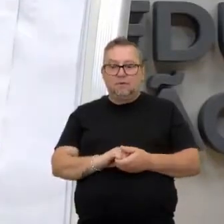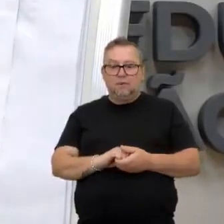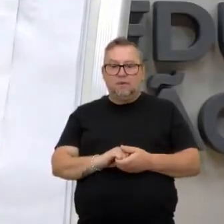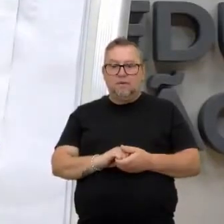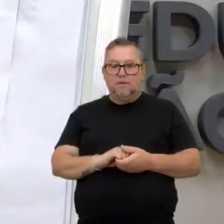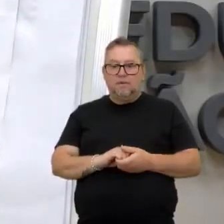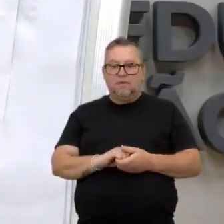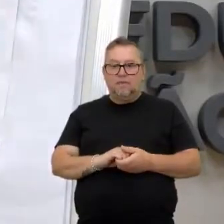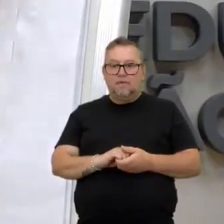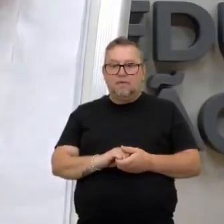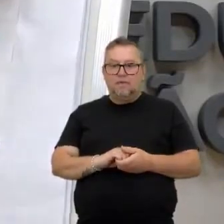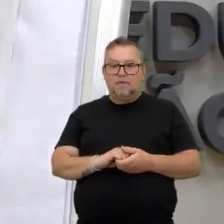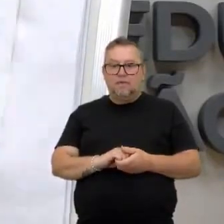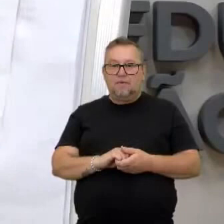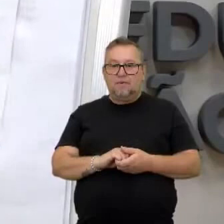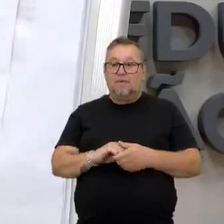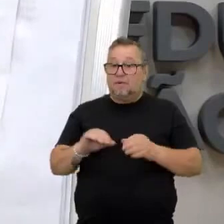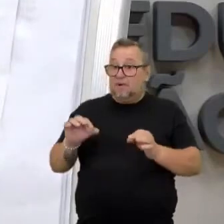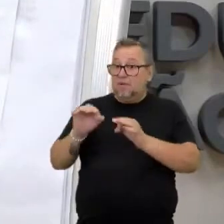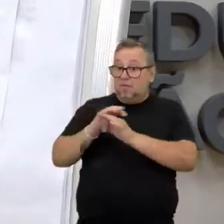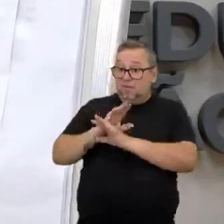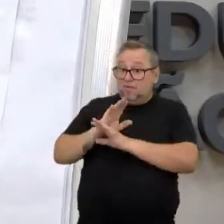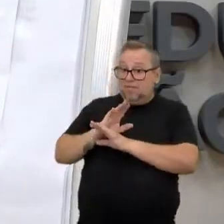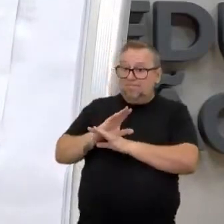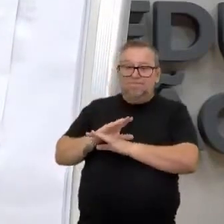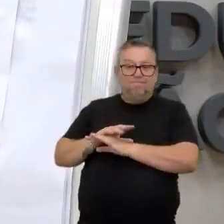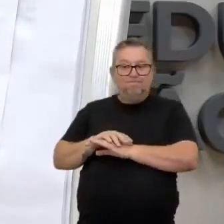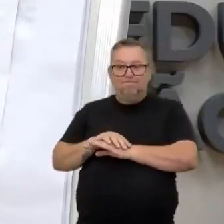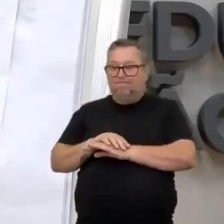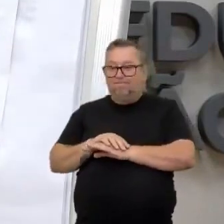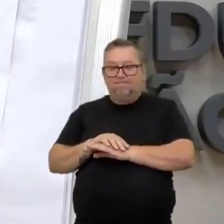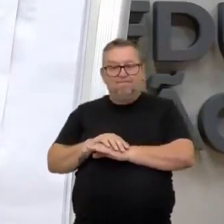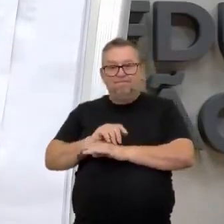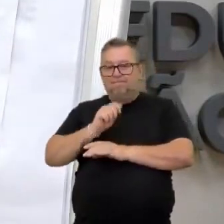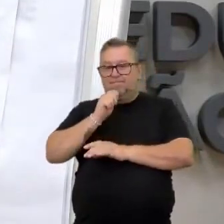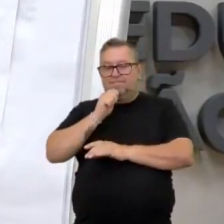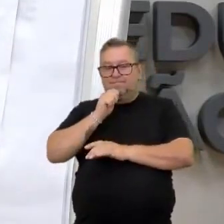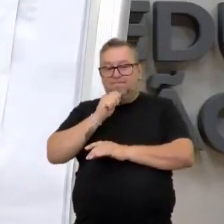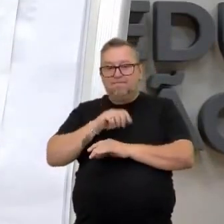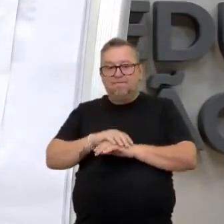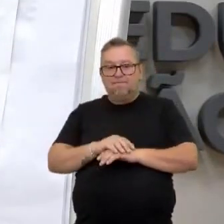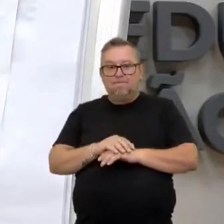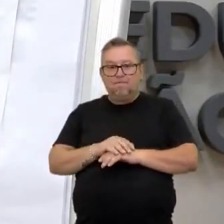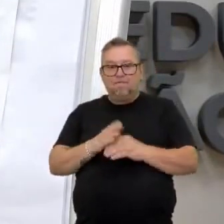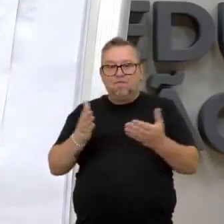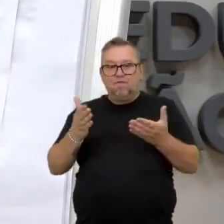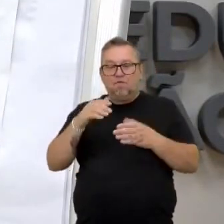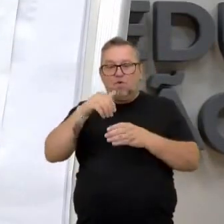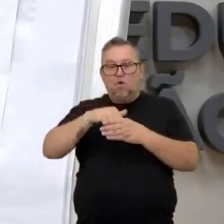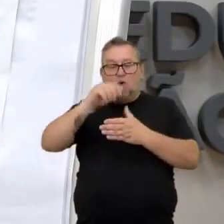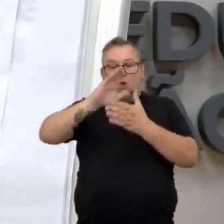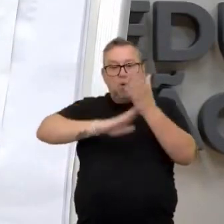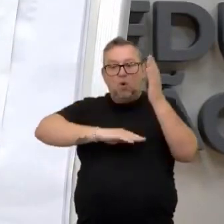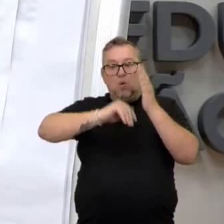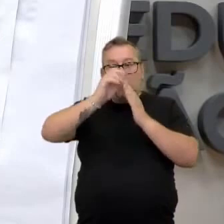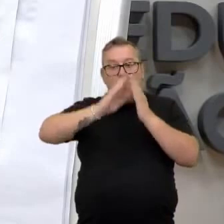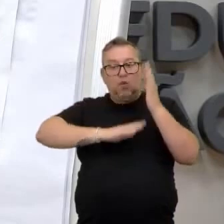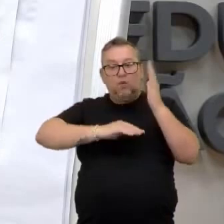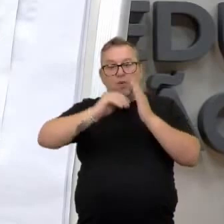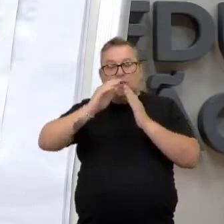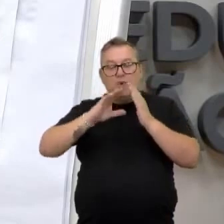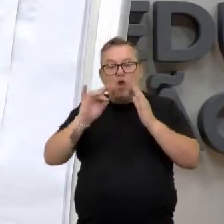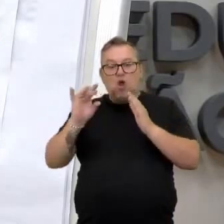Aí, ó. Tá pronto, professor? Não, não está pronto. Agora a gente passa por cima, porque isso permite